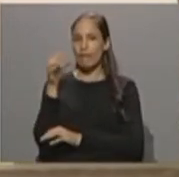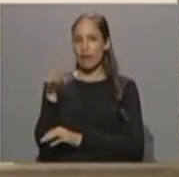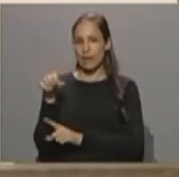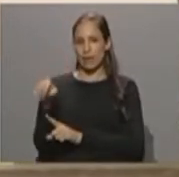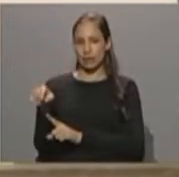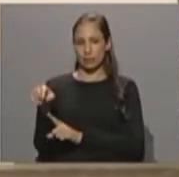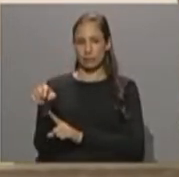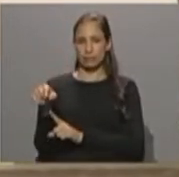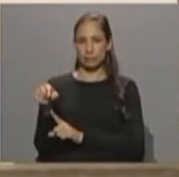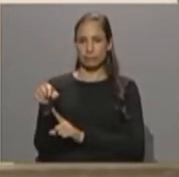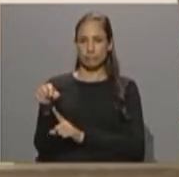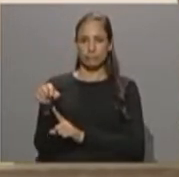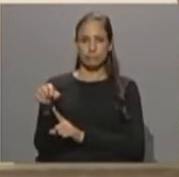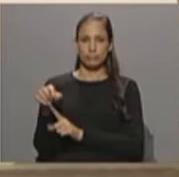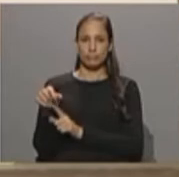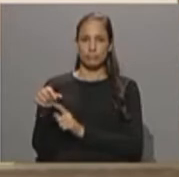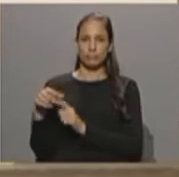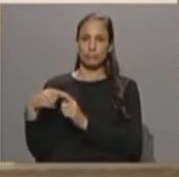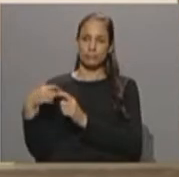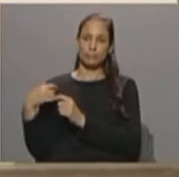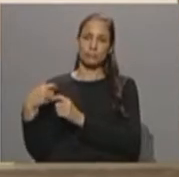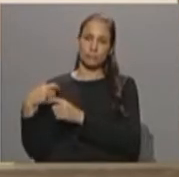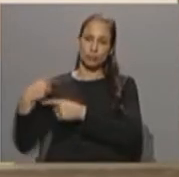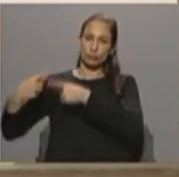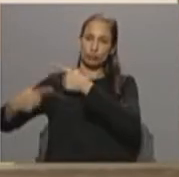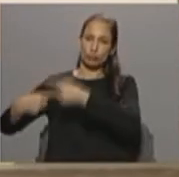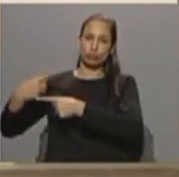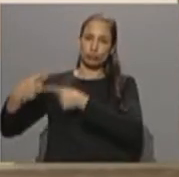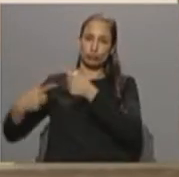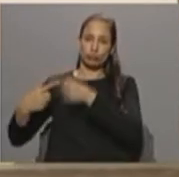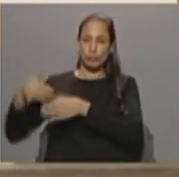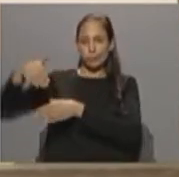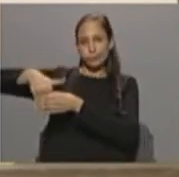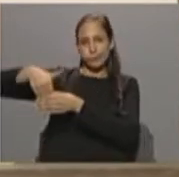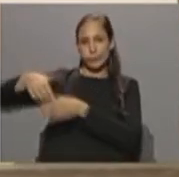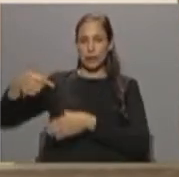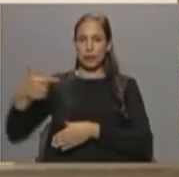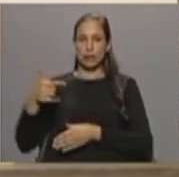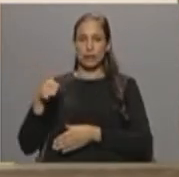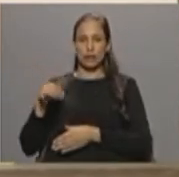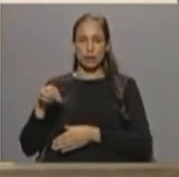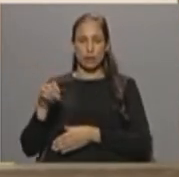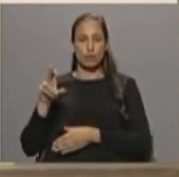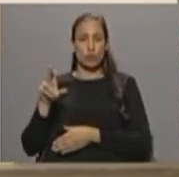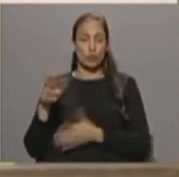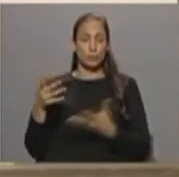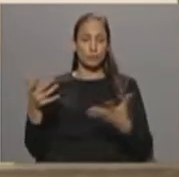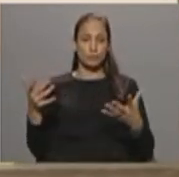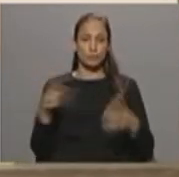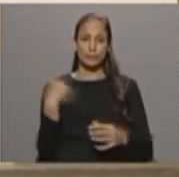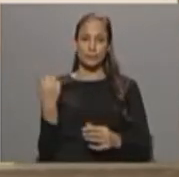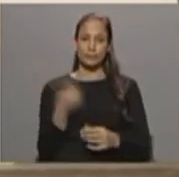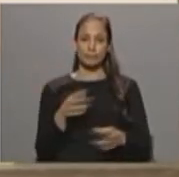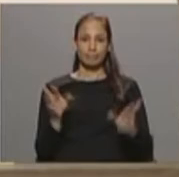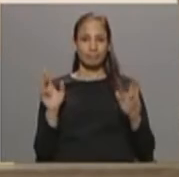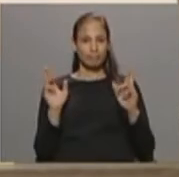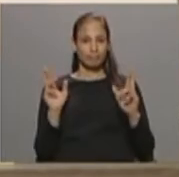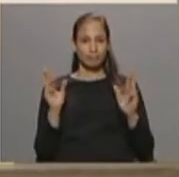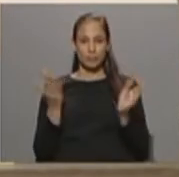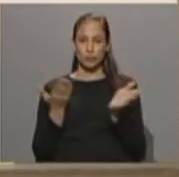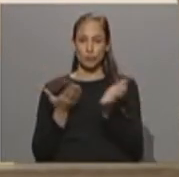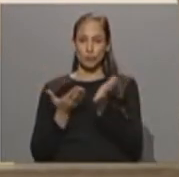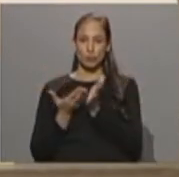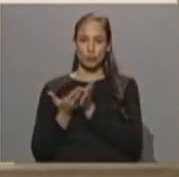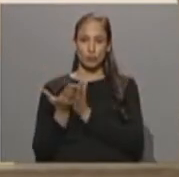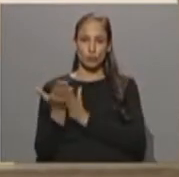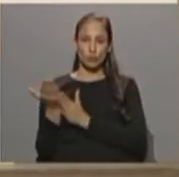seu ministério em Laclúbar, no interior de Timor. Portanto, esperamos que continua, portanto,